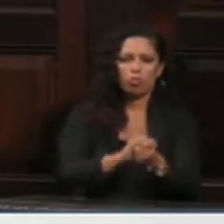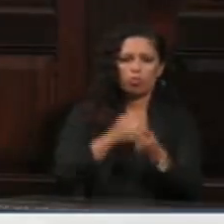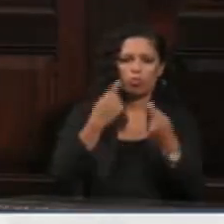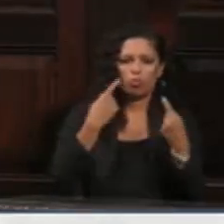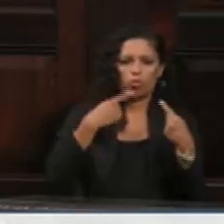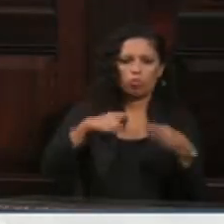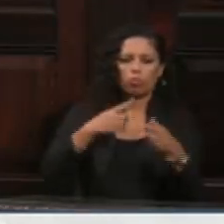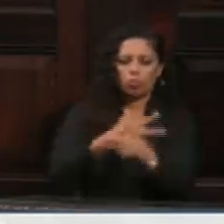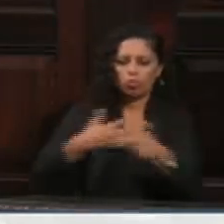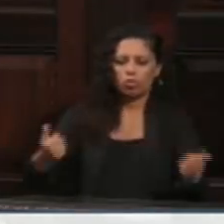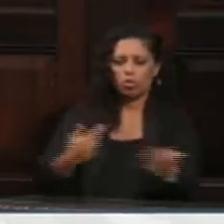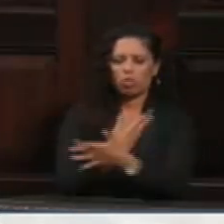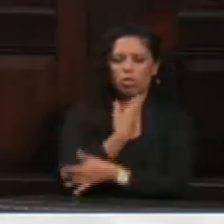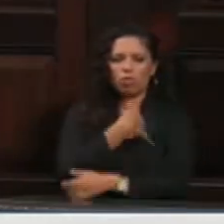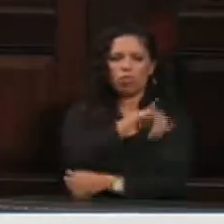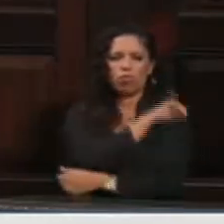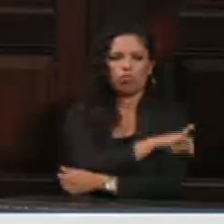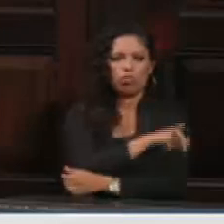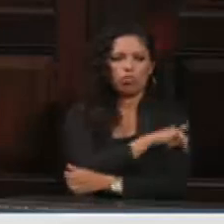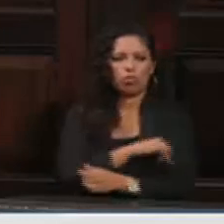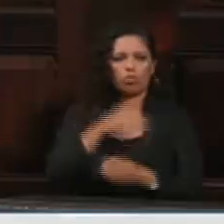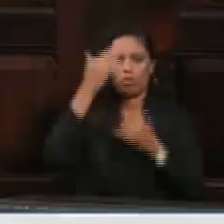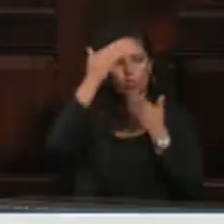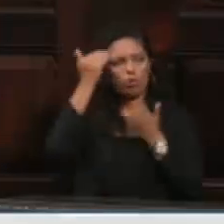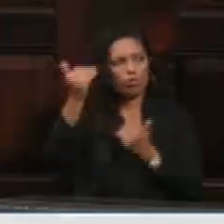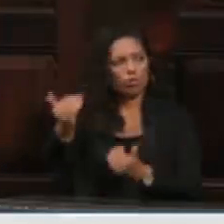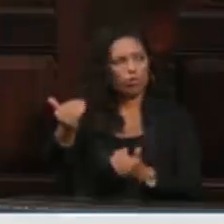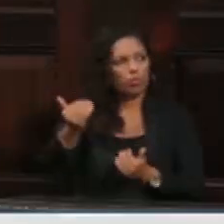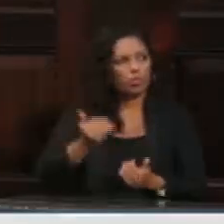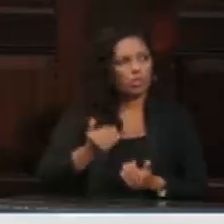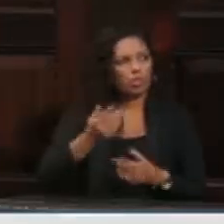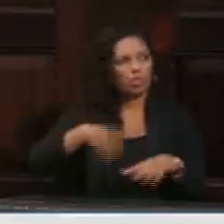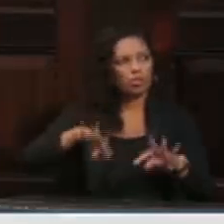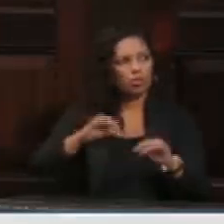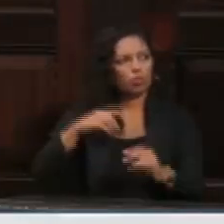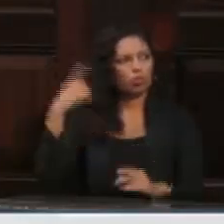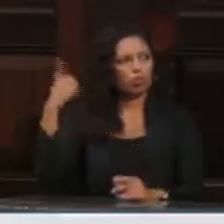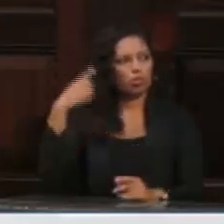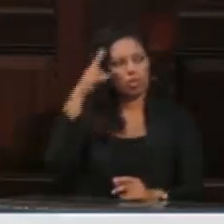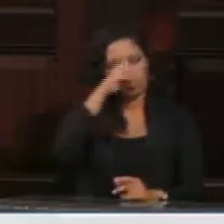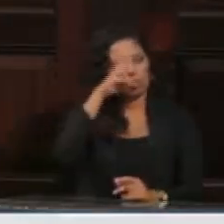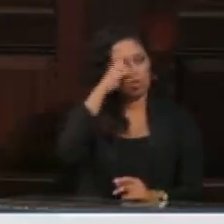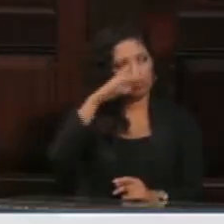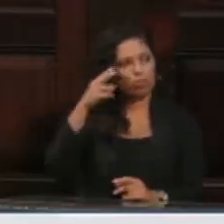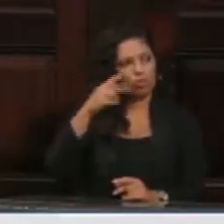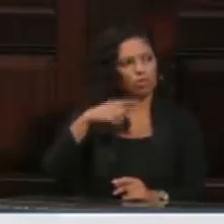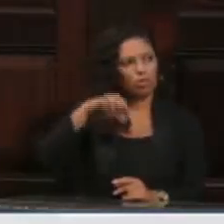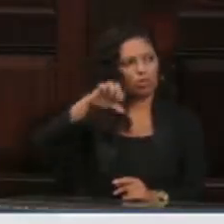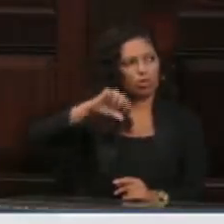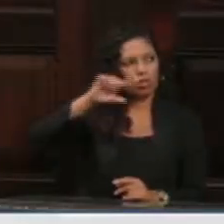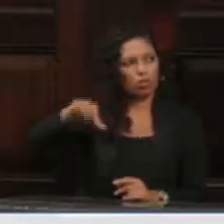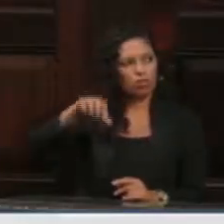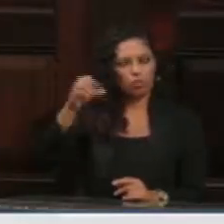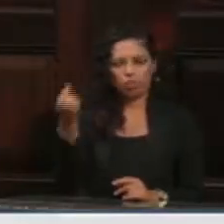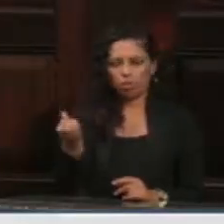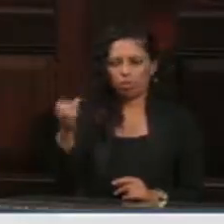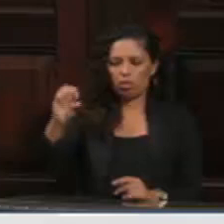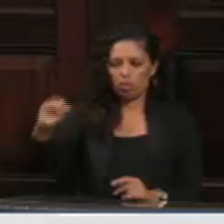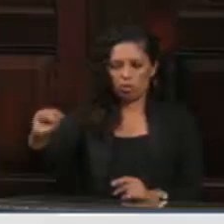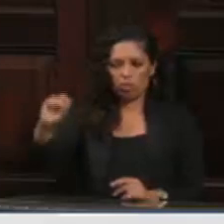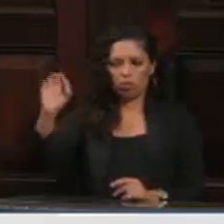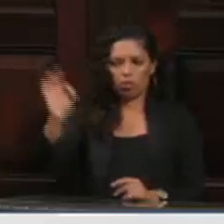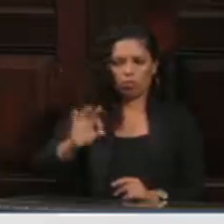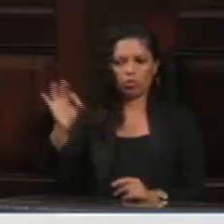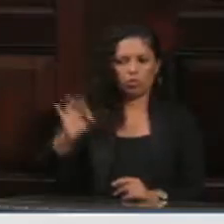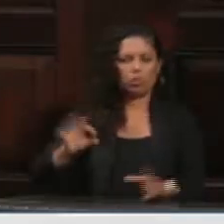transporte de massa do Rio de Janeiro. Muito obrigada pela parte dos nobres deputados e deputada. Lembrando que 9,68 foi o aumento de